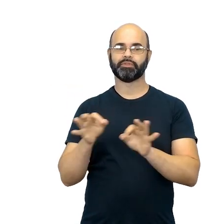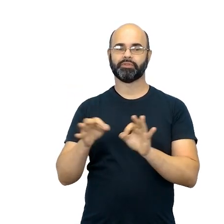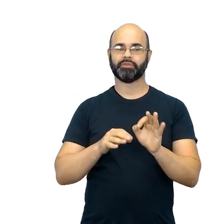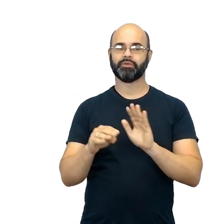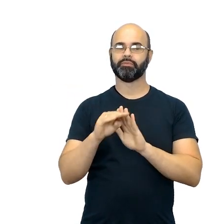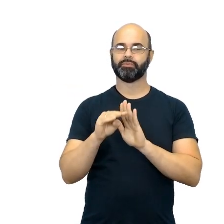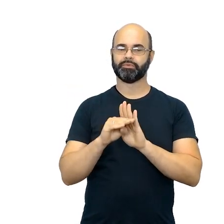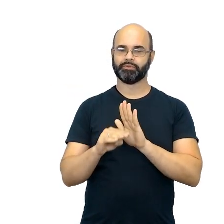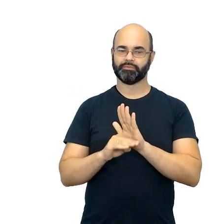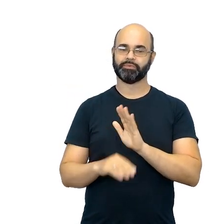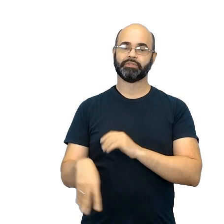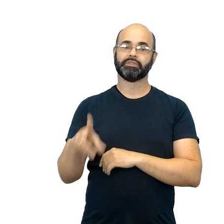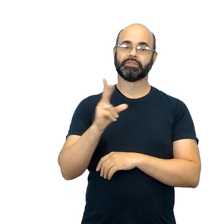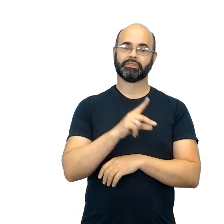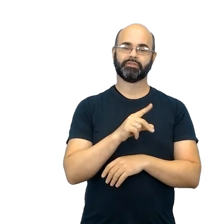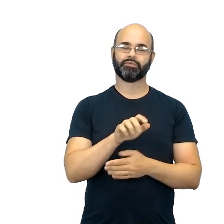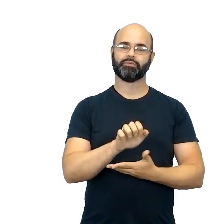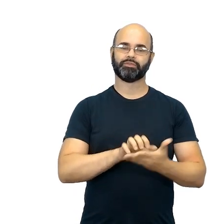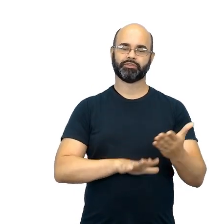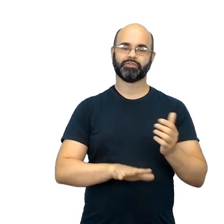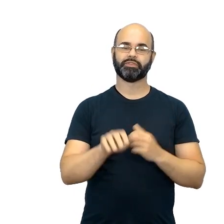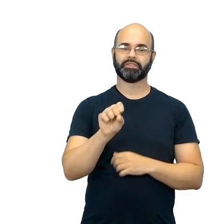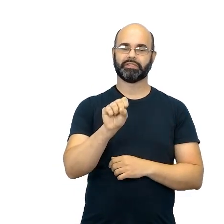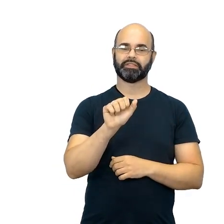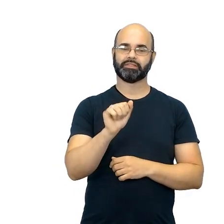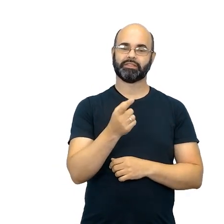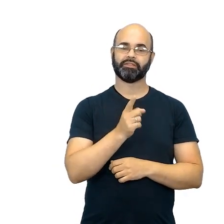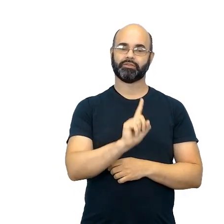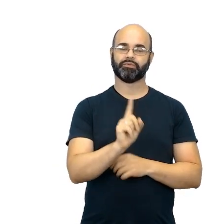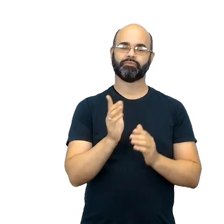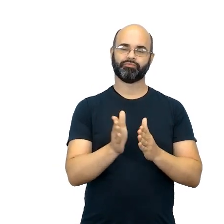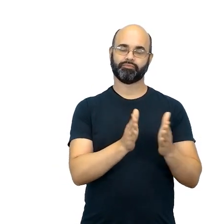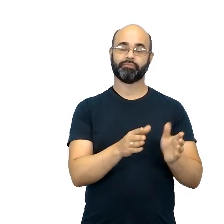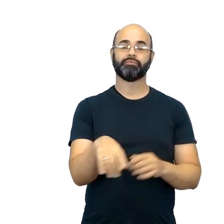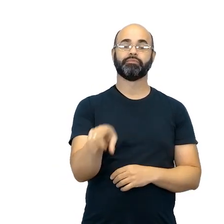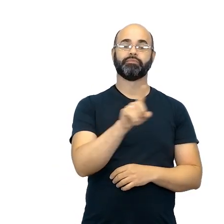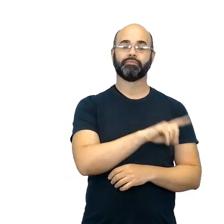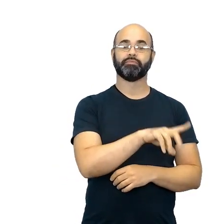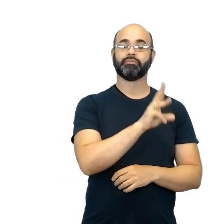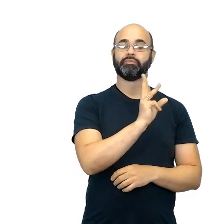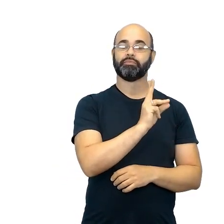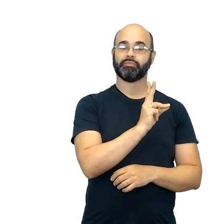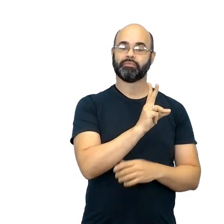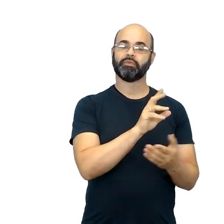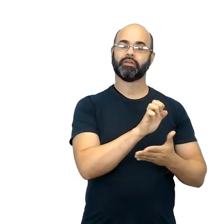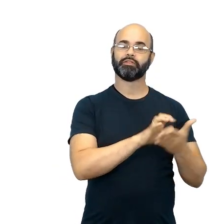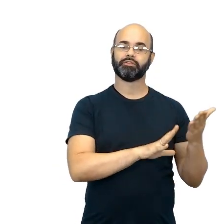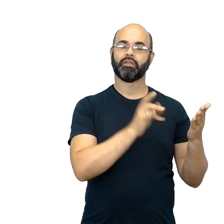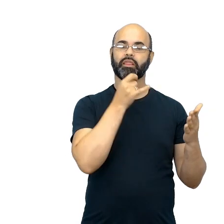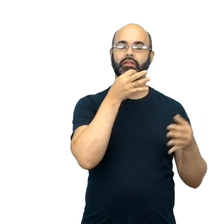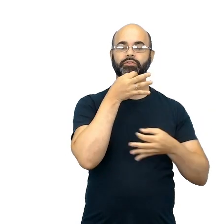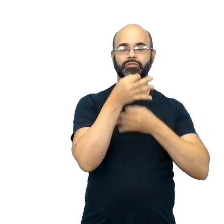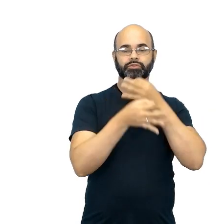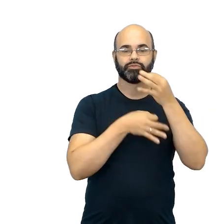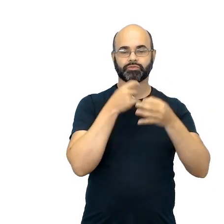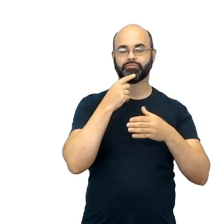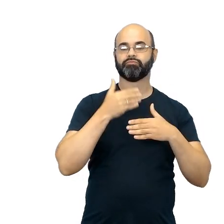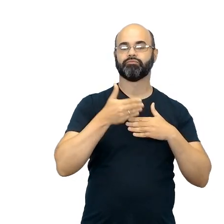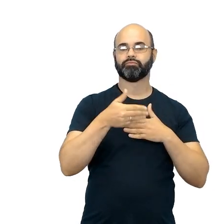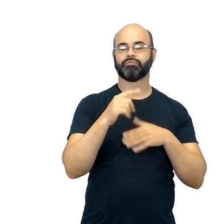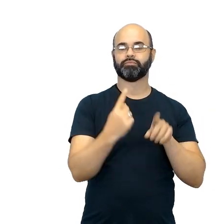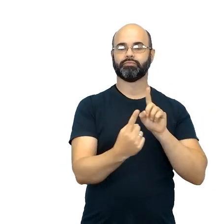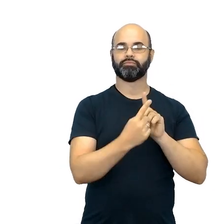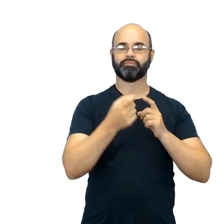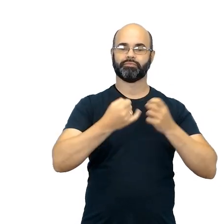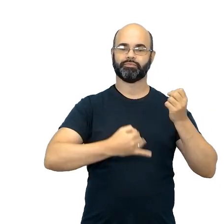atividades 1, apresentações e abordagens. E no terceiro momento, sugestões das atividades para o desdobramento da pauta da nossa